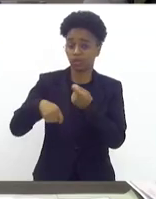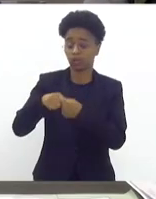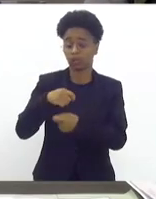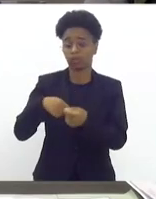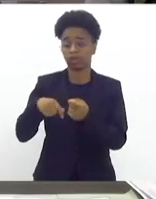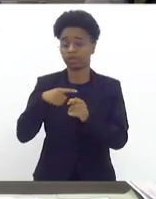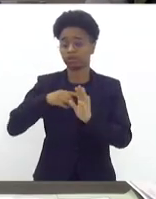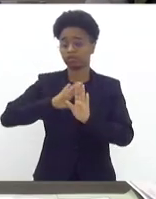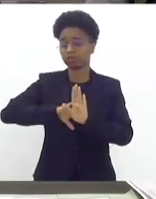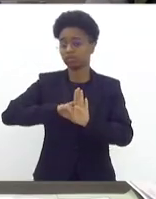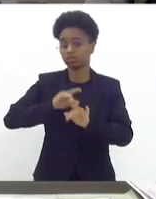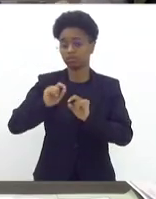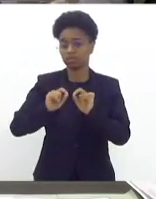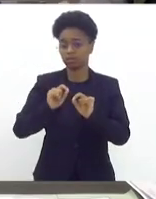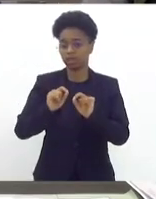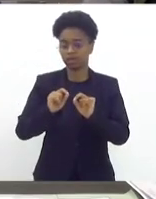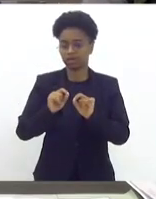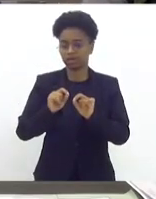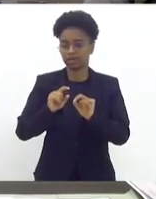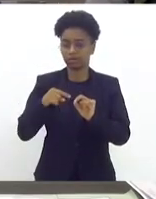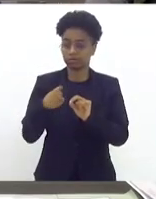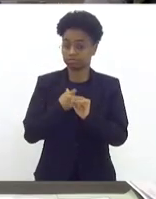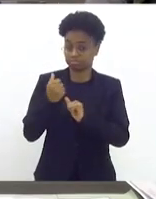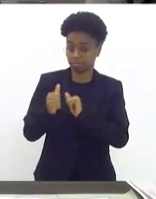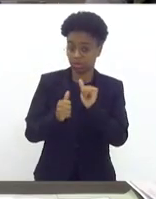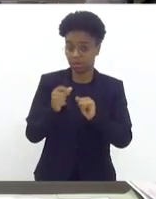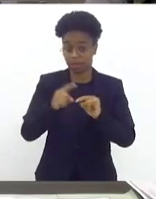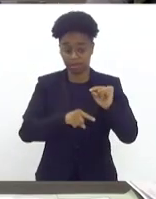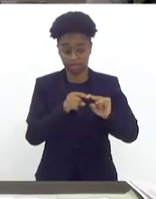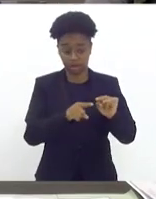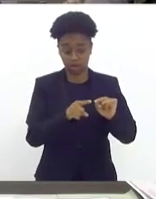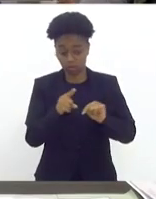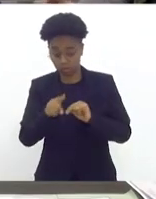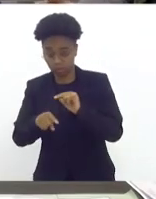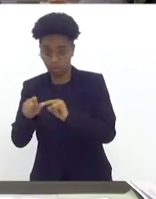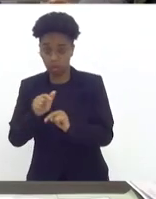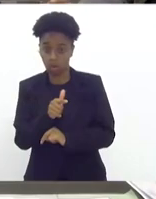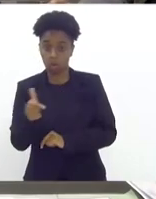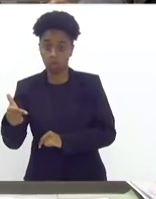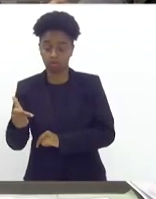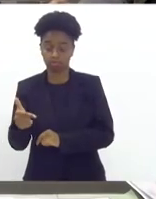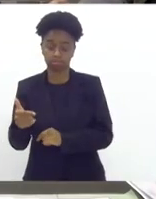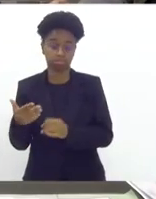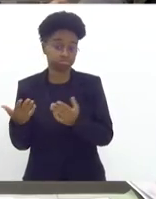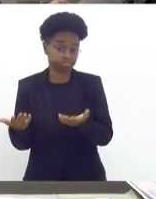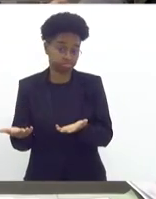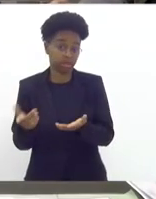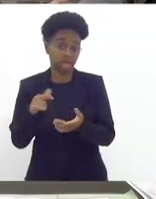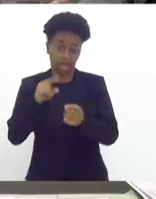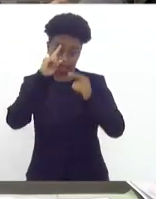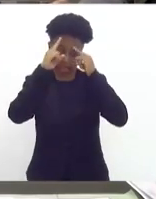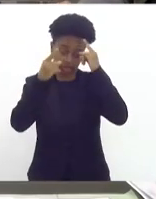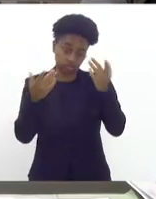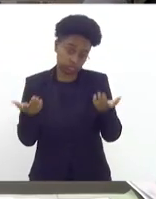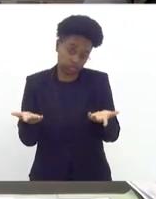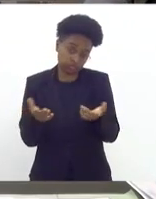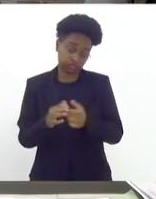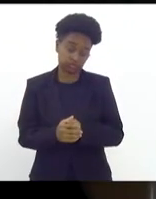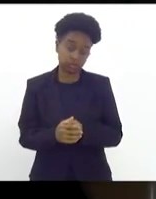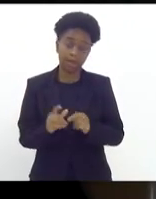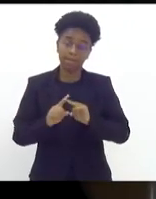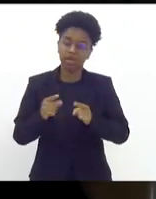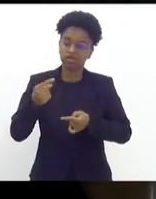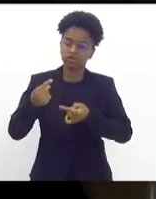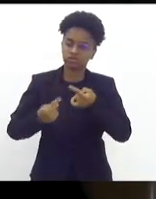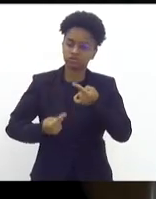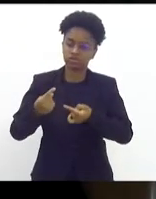né? Os produtos transformam um produto em outro, que transformam um produto no outro é criativo. Mas isso é uma discussão